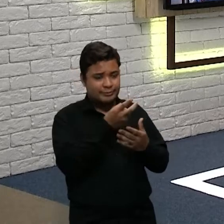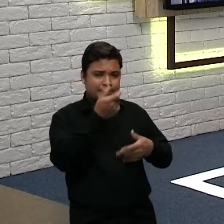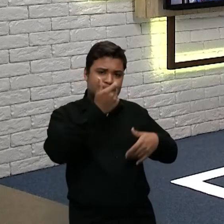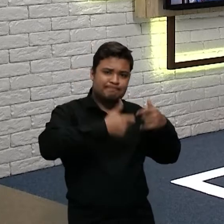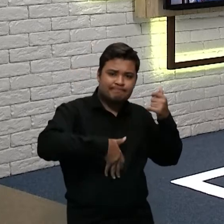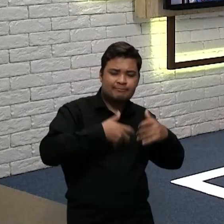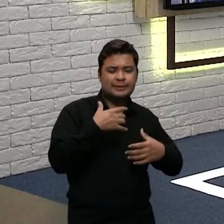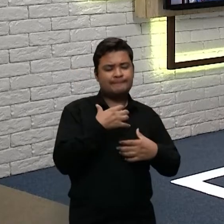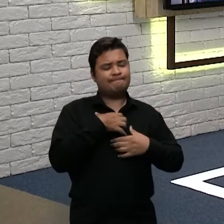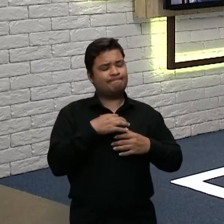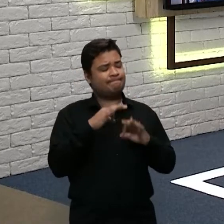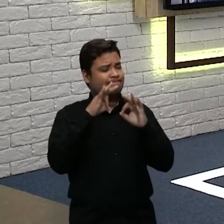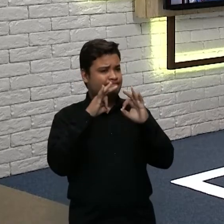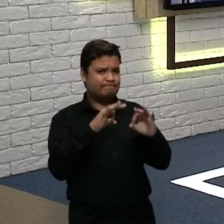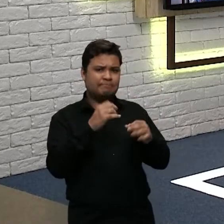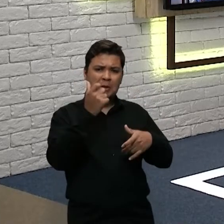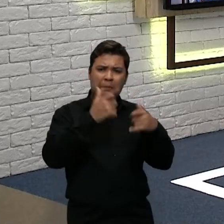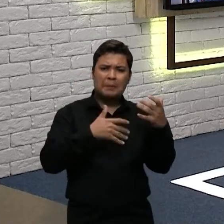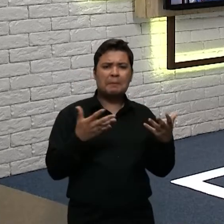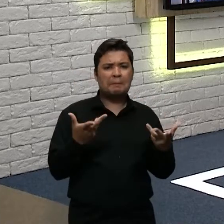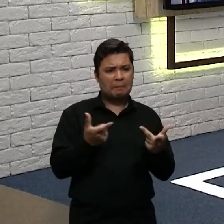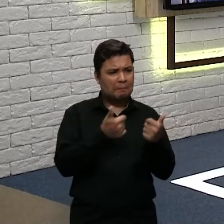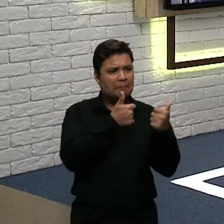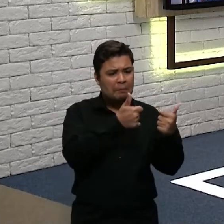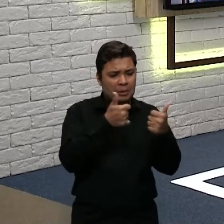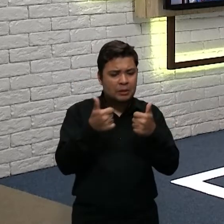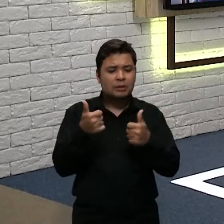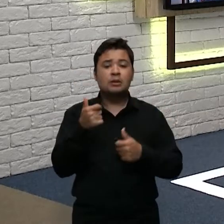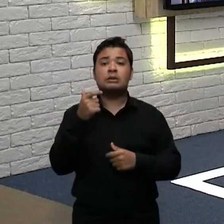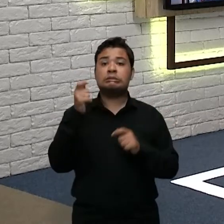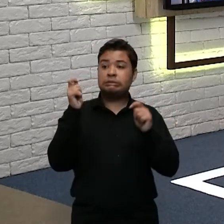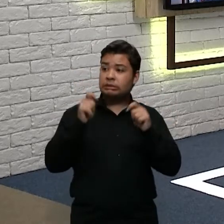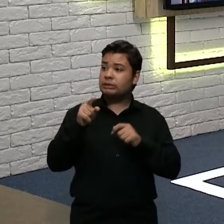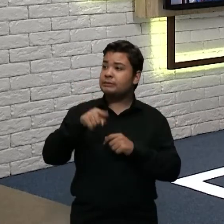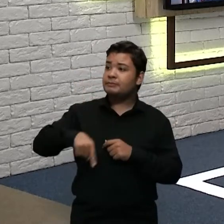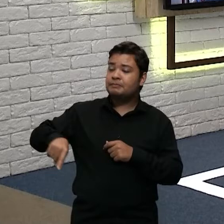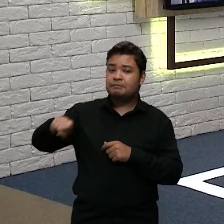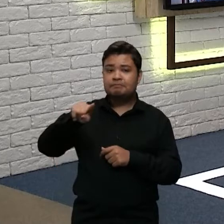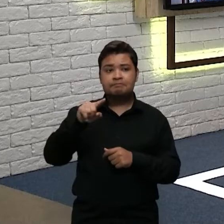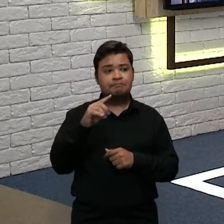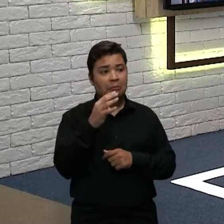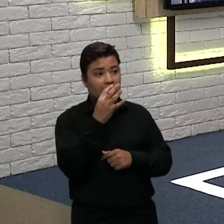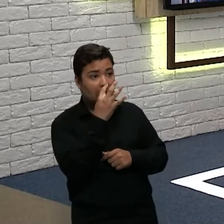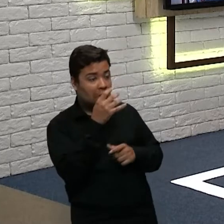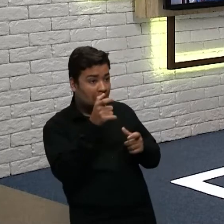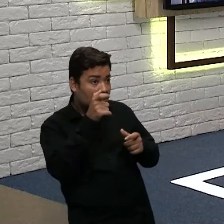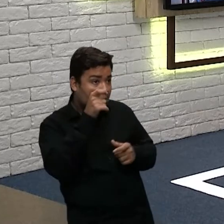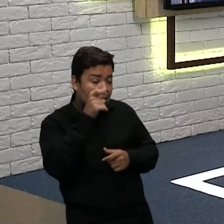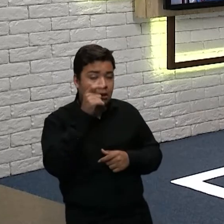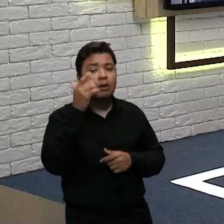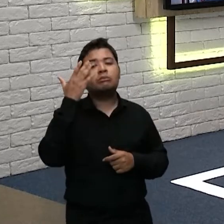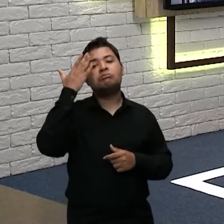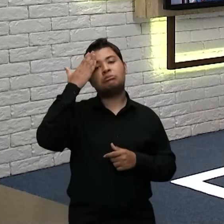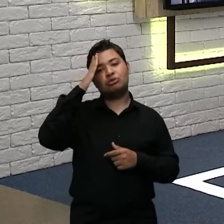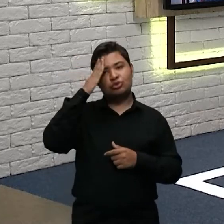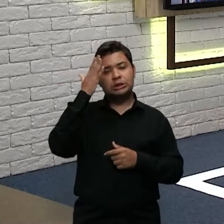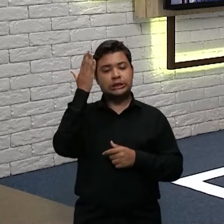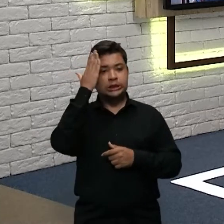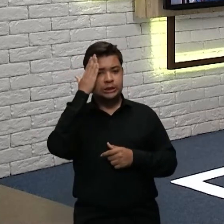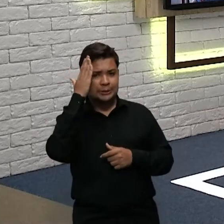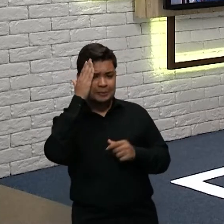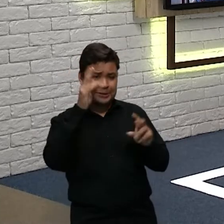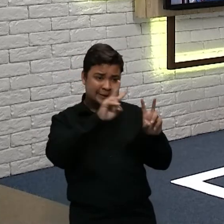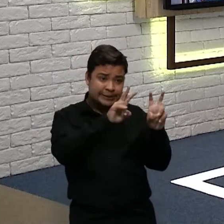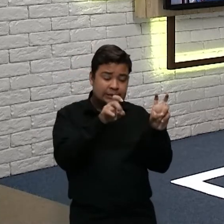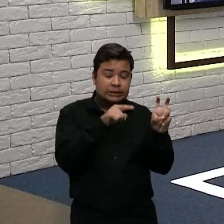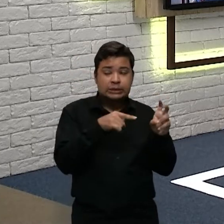gente desenvolveu bem aqui e fez com que nossos telespectadores entendessem um pouco mais sobre esse contexto